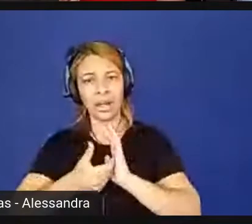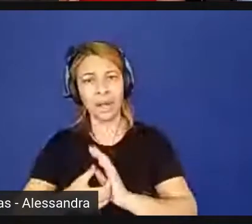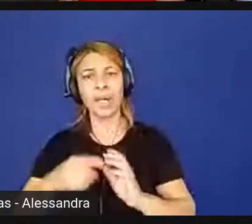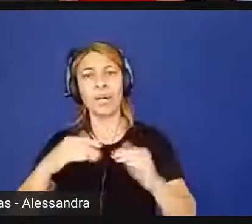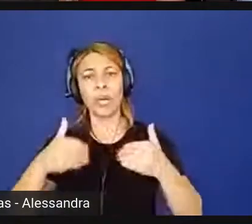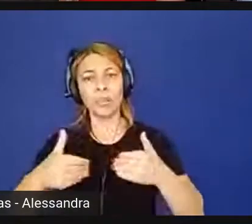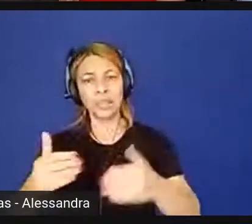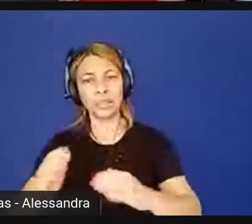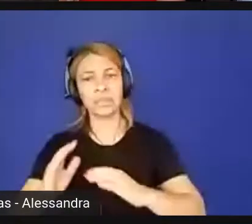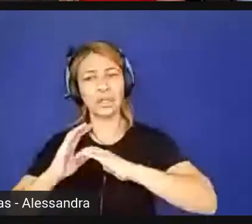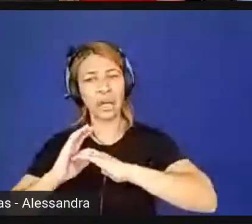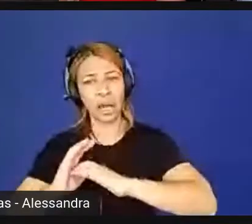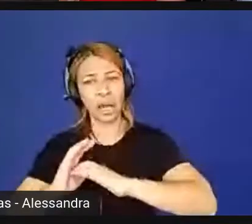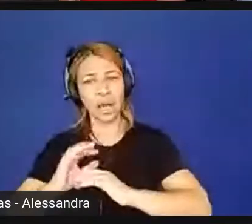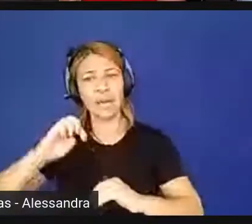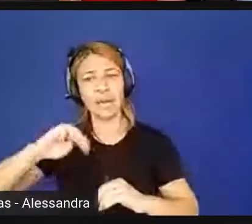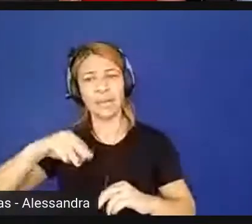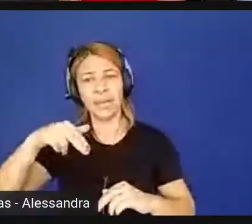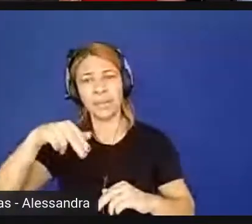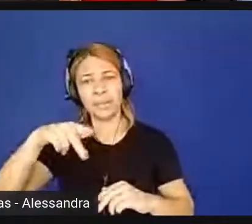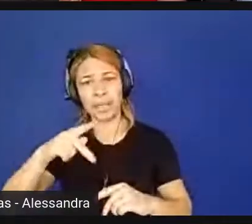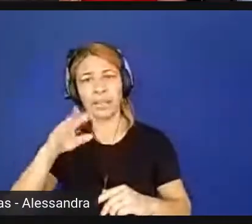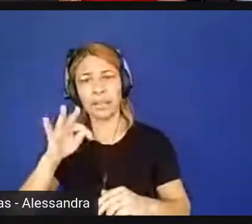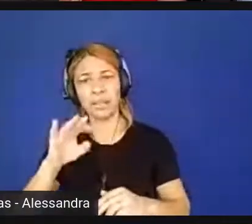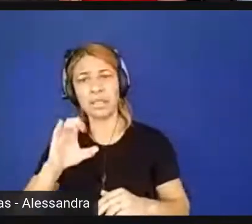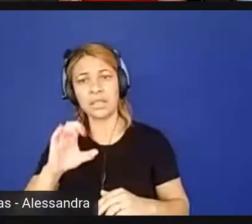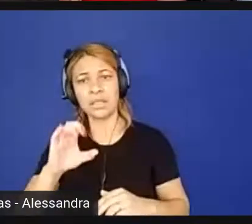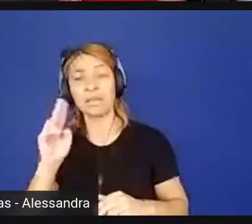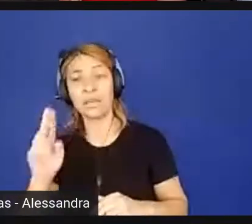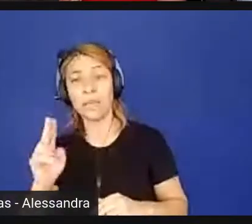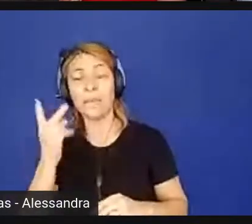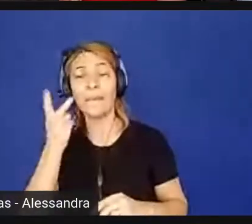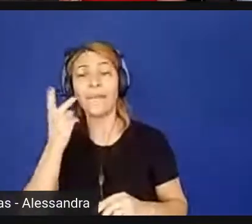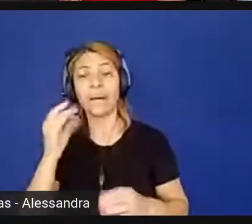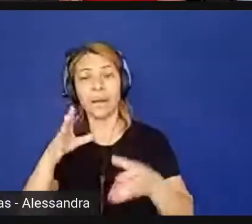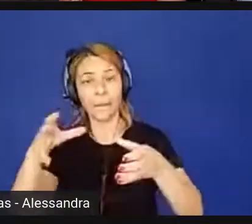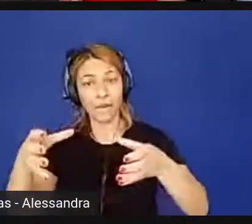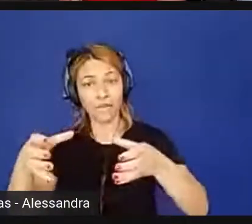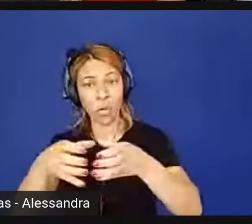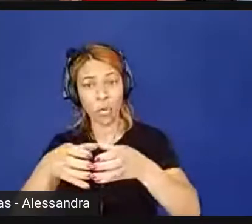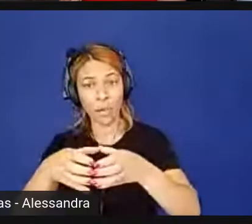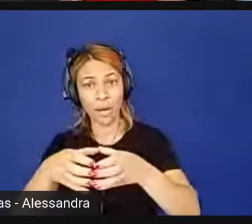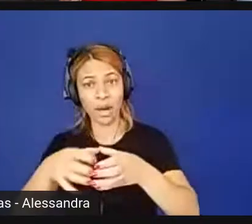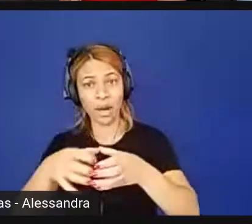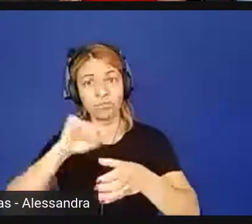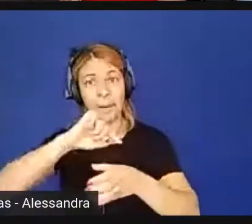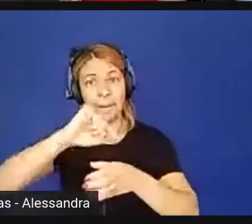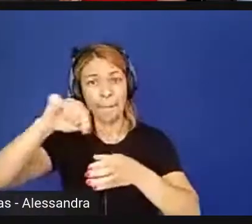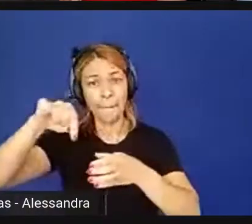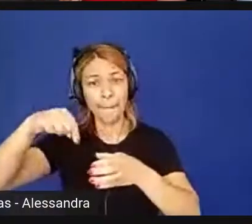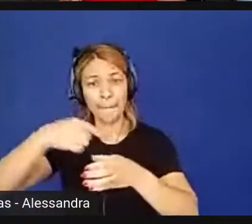vem do MPTCU, ele tem para formar colegiado, para diluir o accountability. Então,